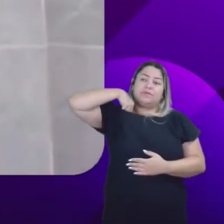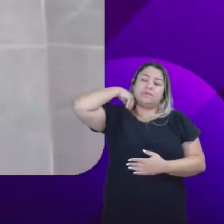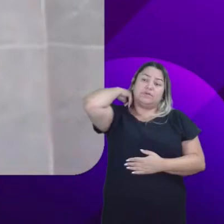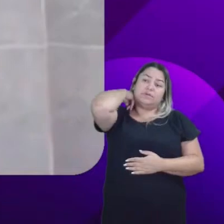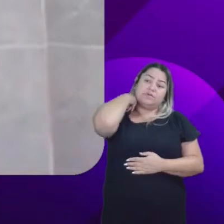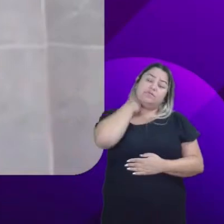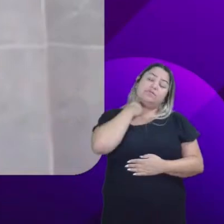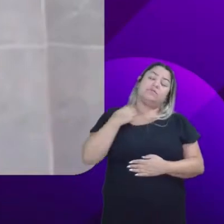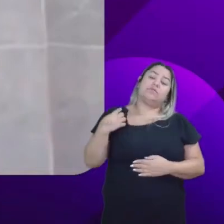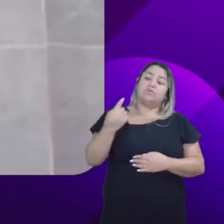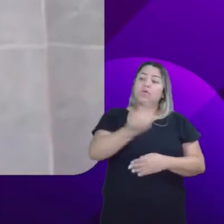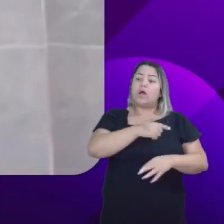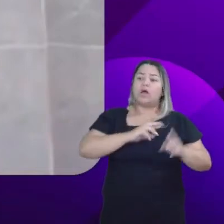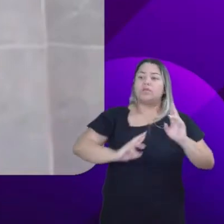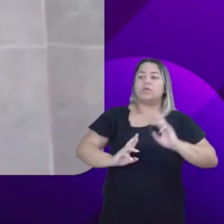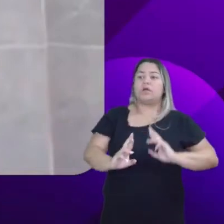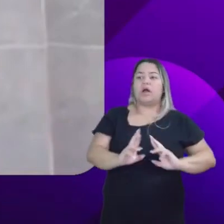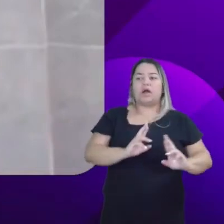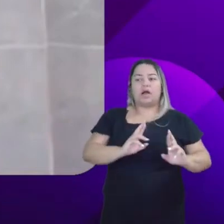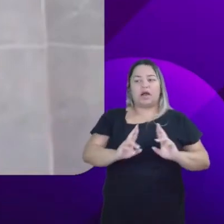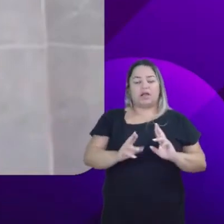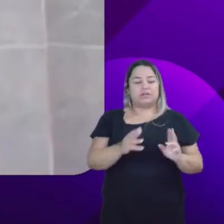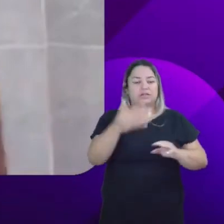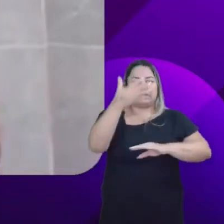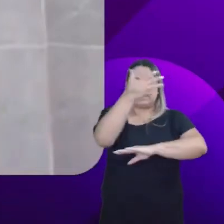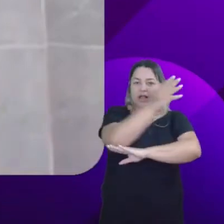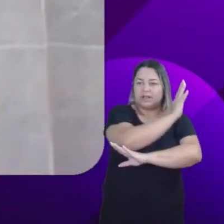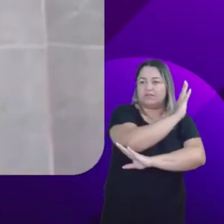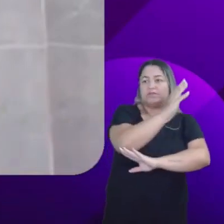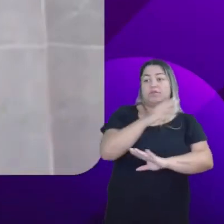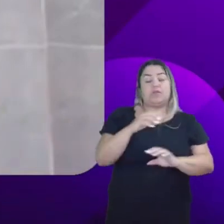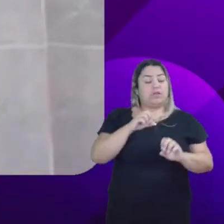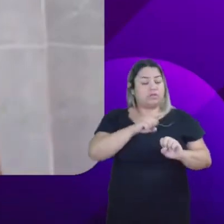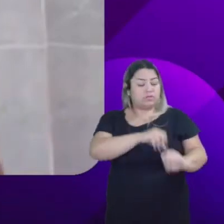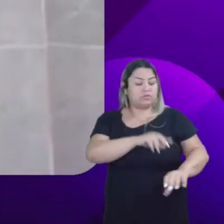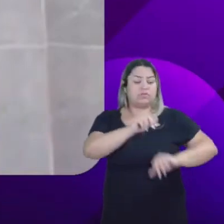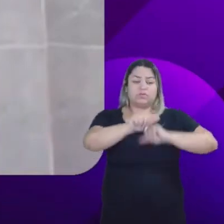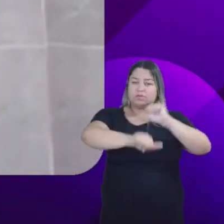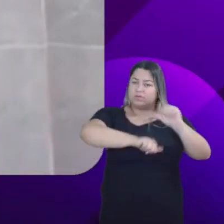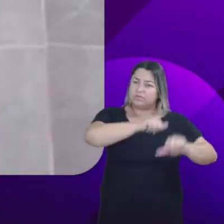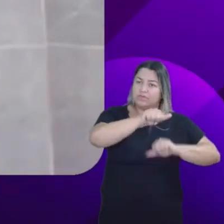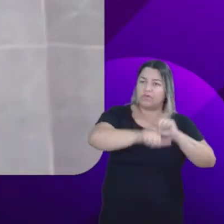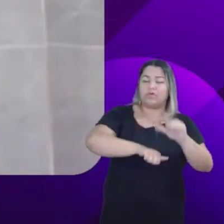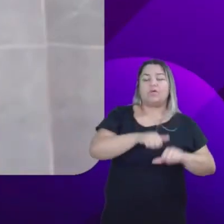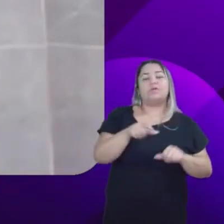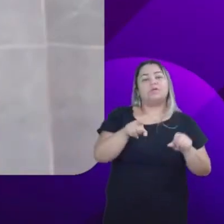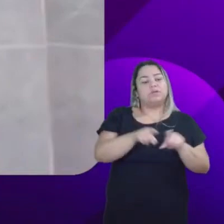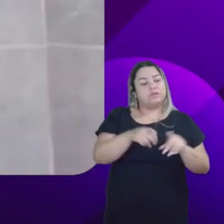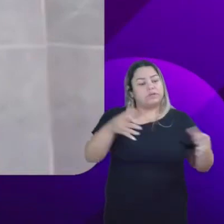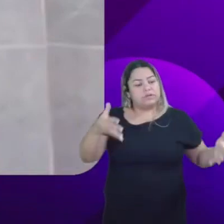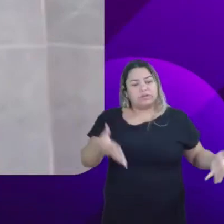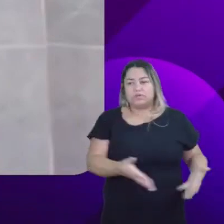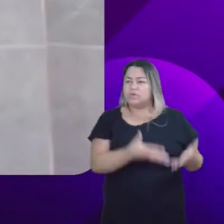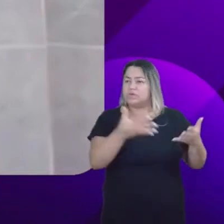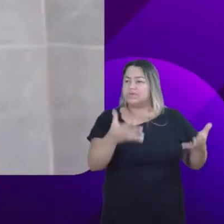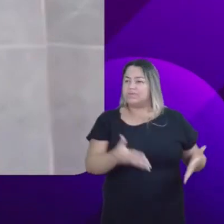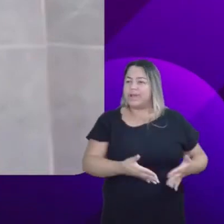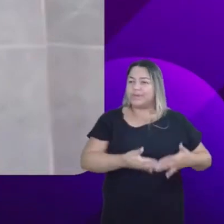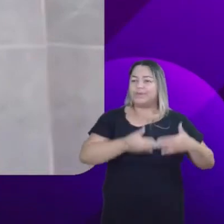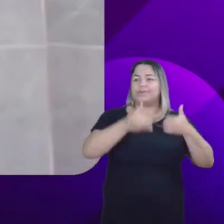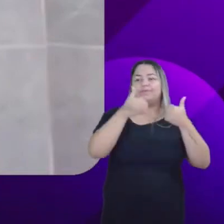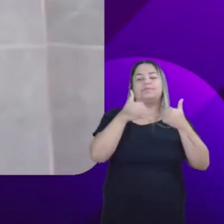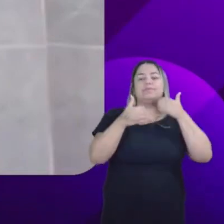com a natureza. A gente quer uma educação que nos transforme, que nos empodere, mas que